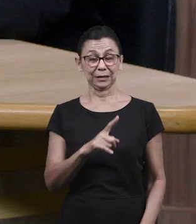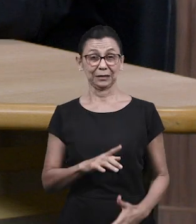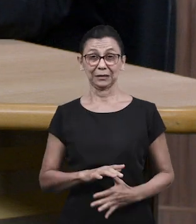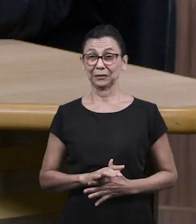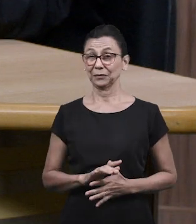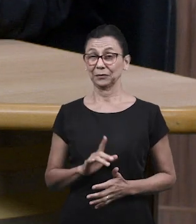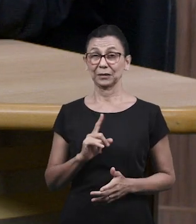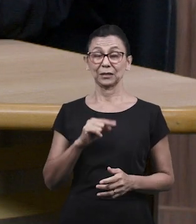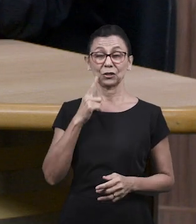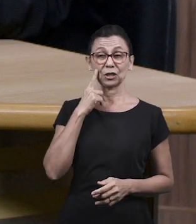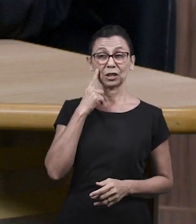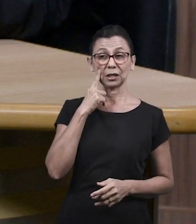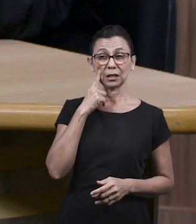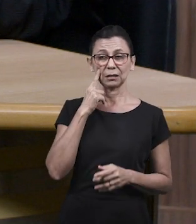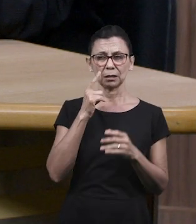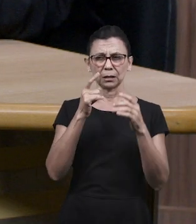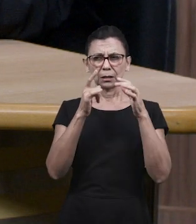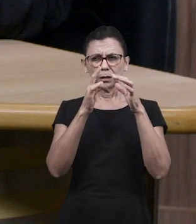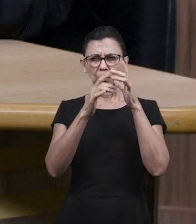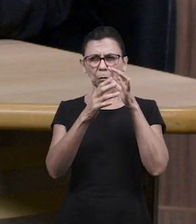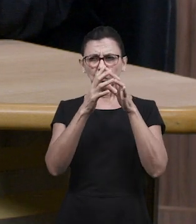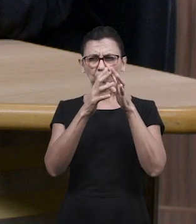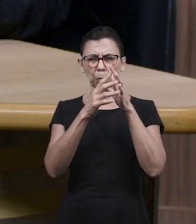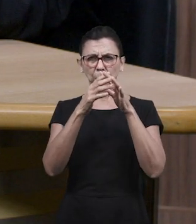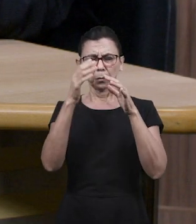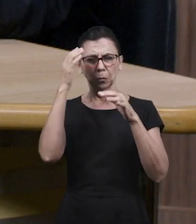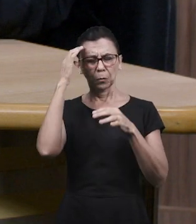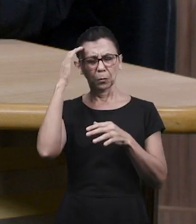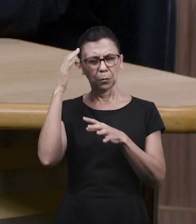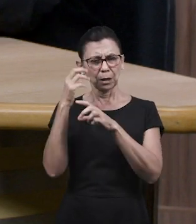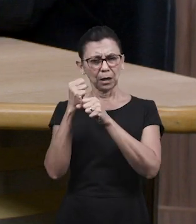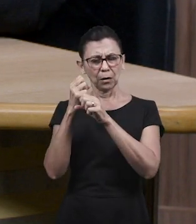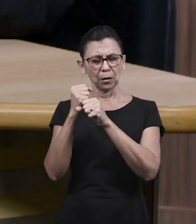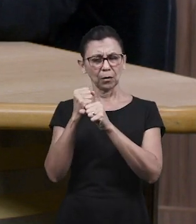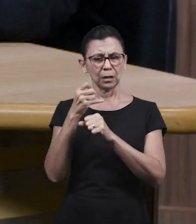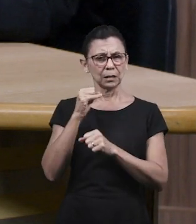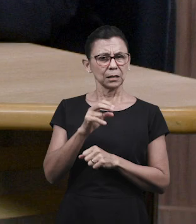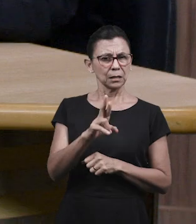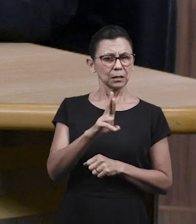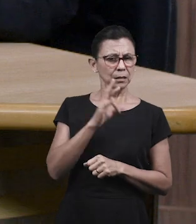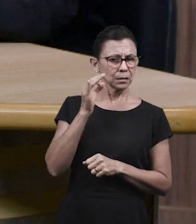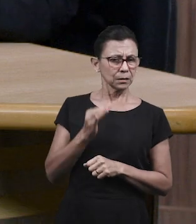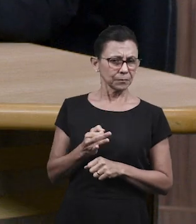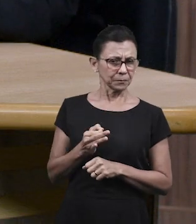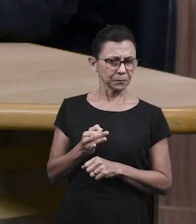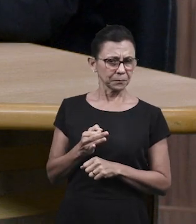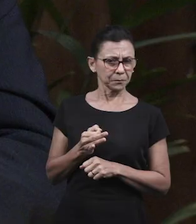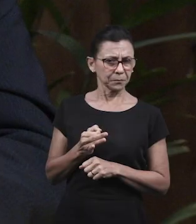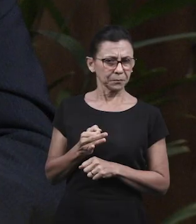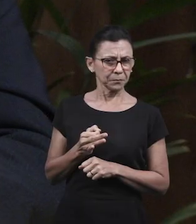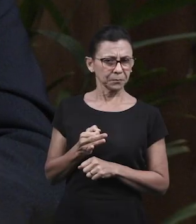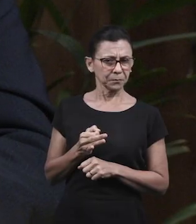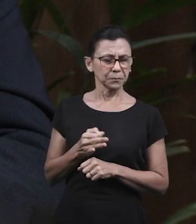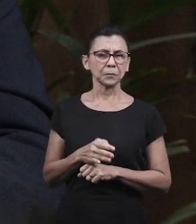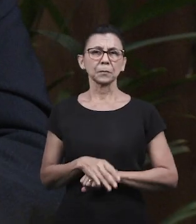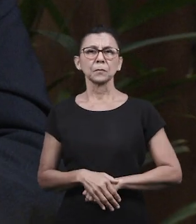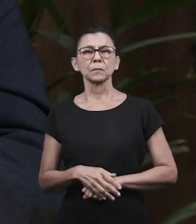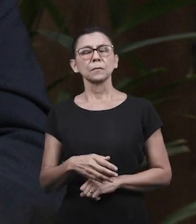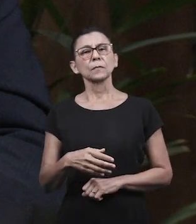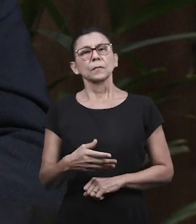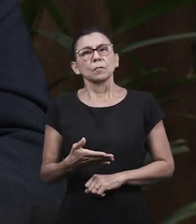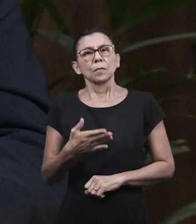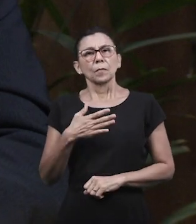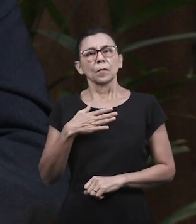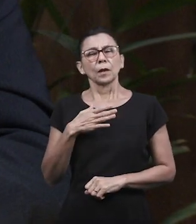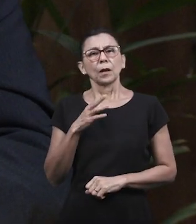resolver. E você tinha que ver o raciocínio, o cálculo e a resposta estava correta. Eu tinha um professor de